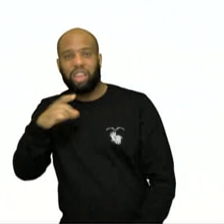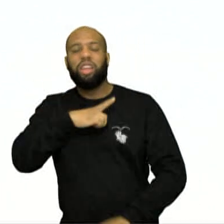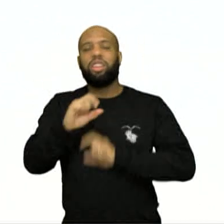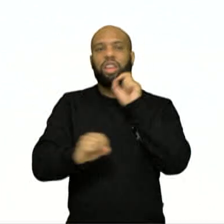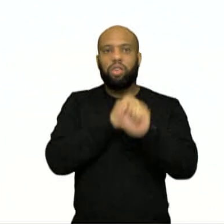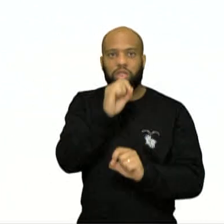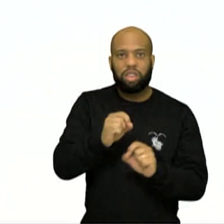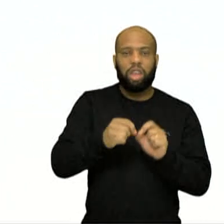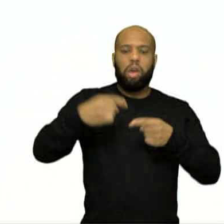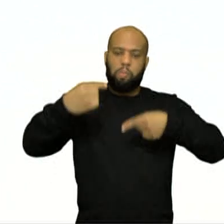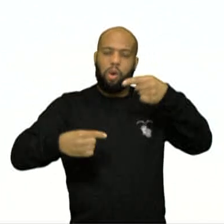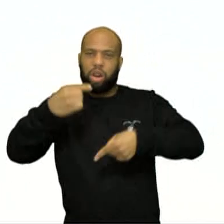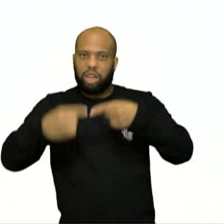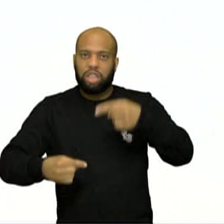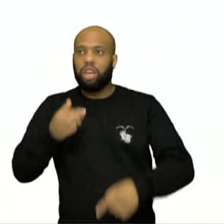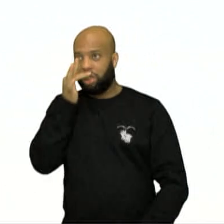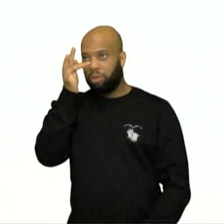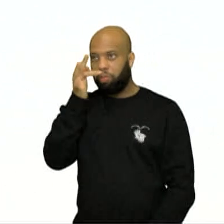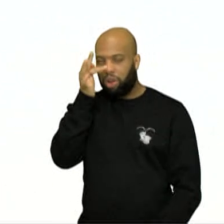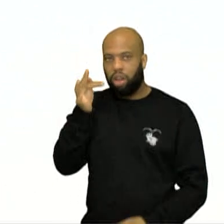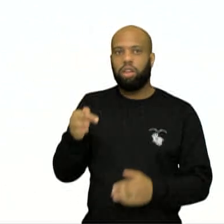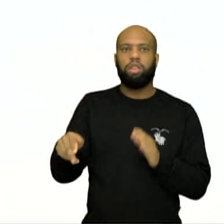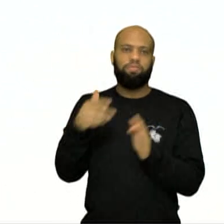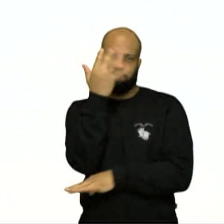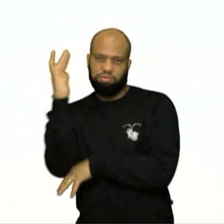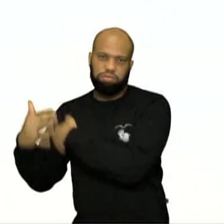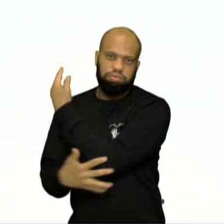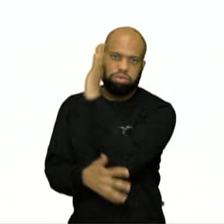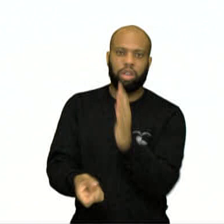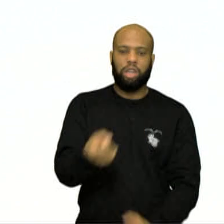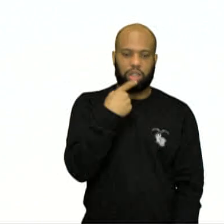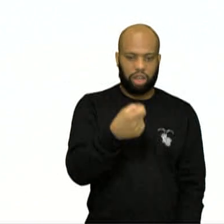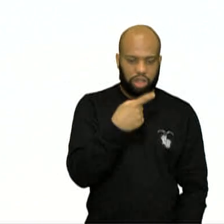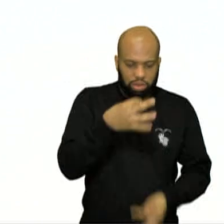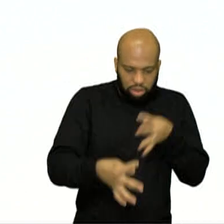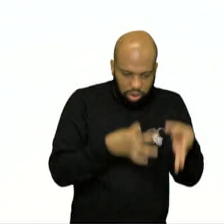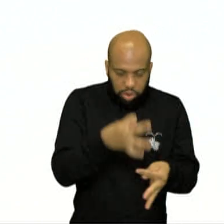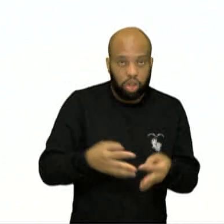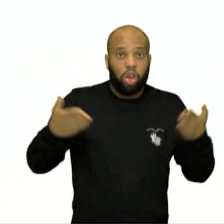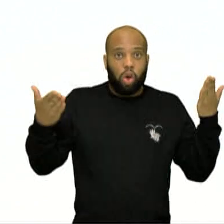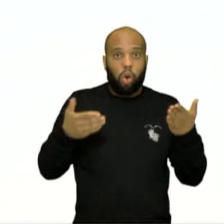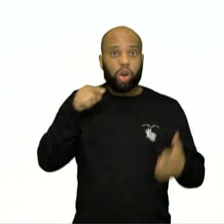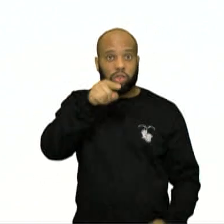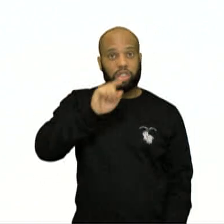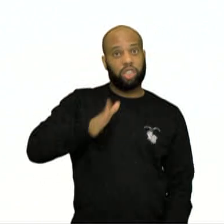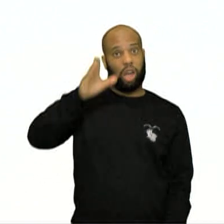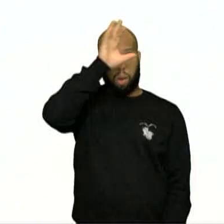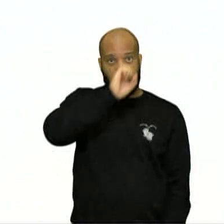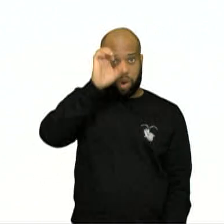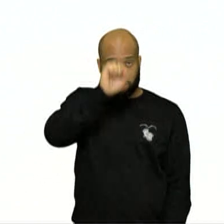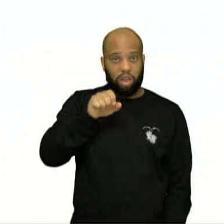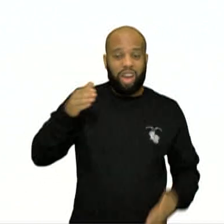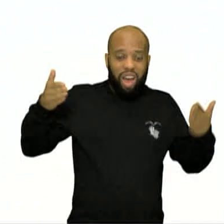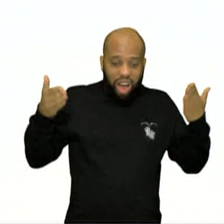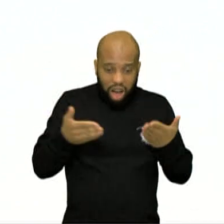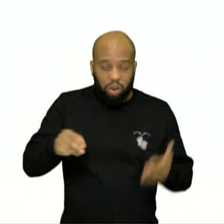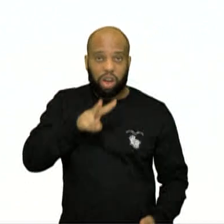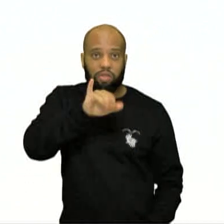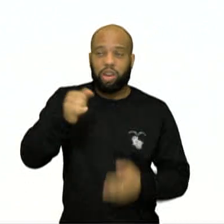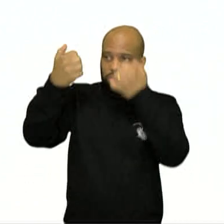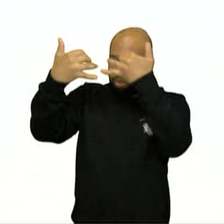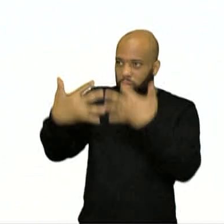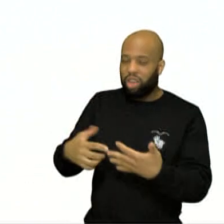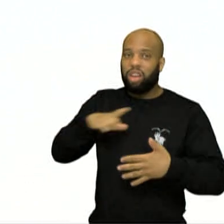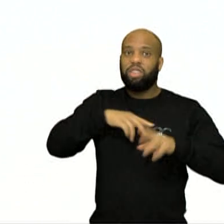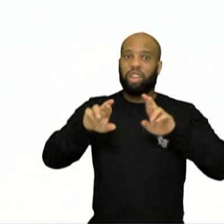Plantas Medicinais e Fitoterápicos. De acordo com o que você aprendeu nessa aula, explique a diferença entre